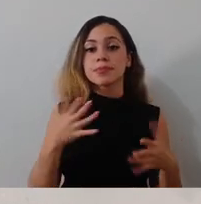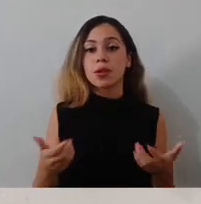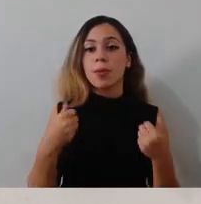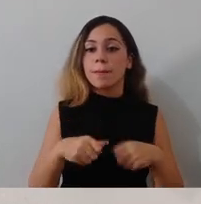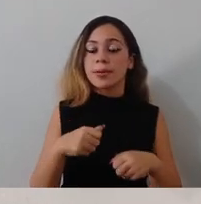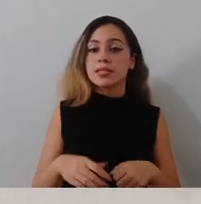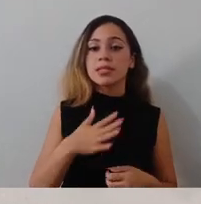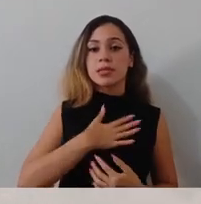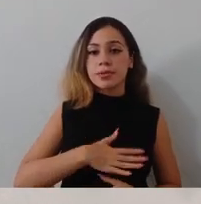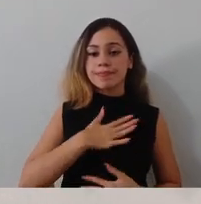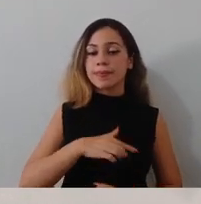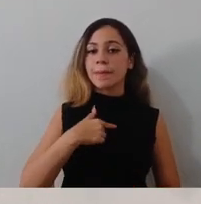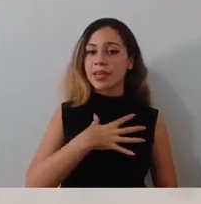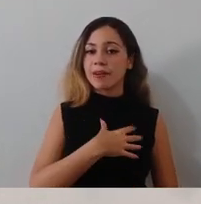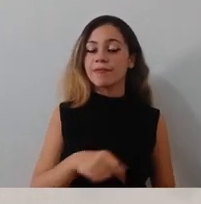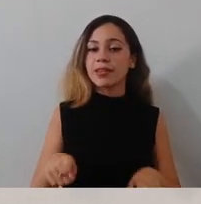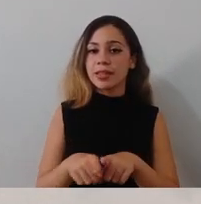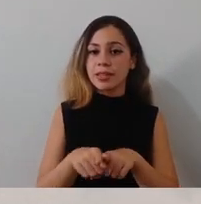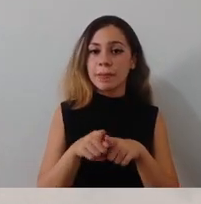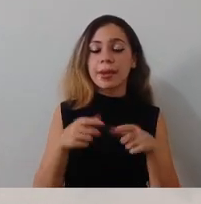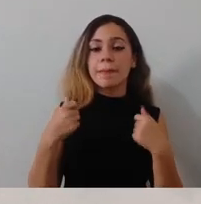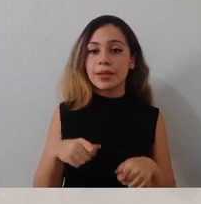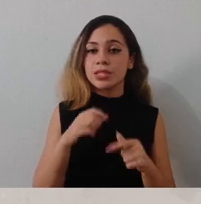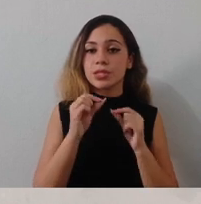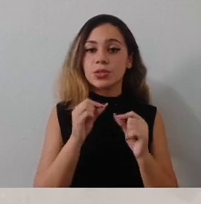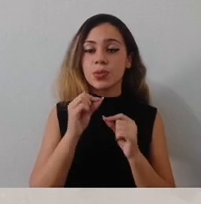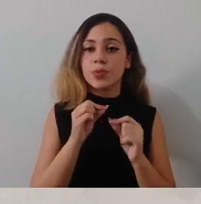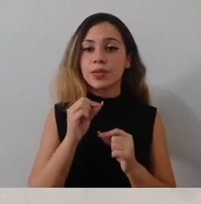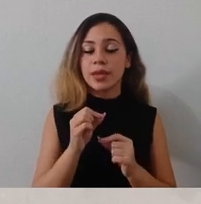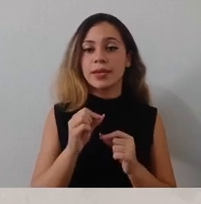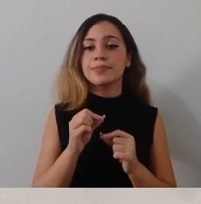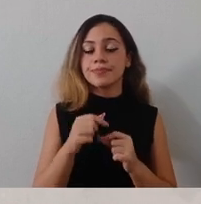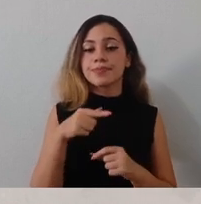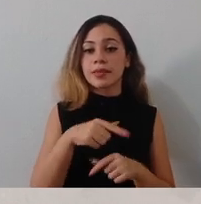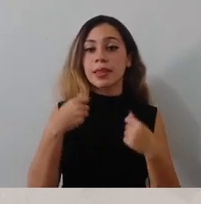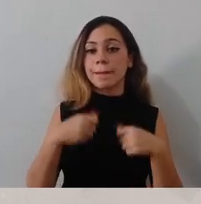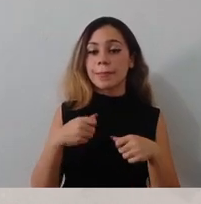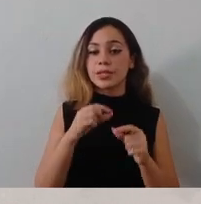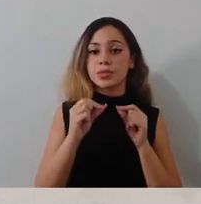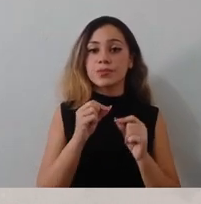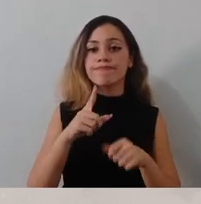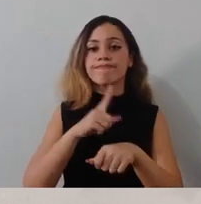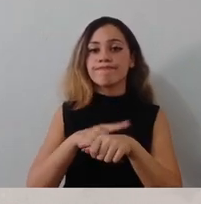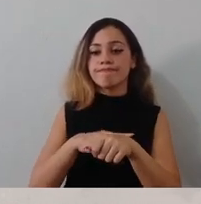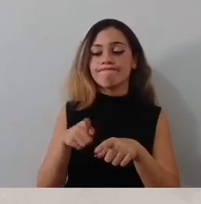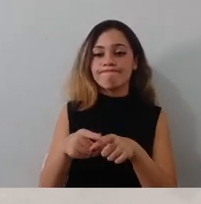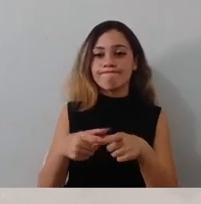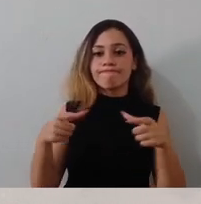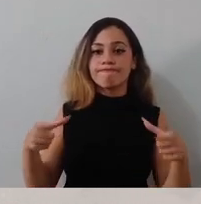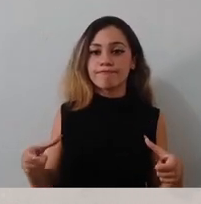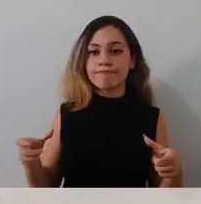se regulando. A minha filha também é assim, ela às vezes para se regular, né? Ela precisa de um